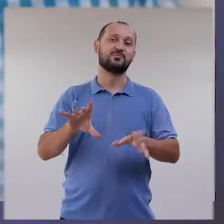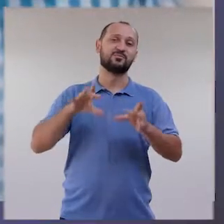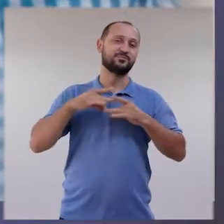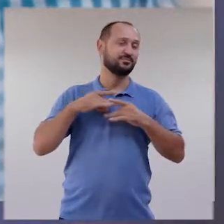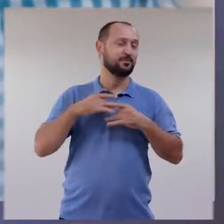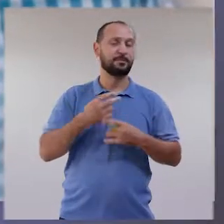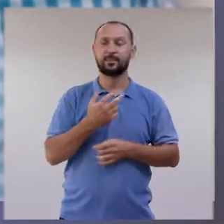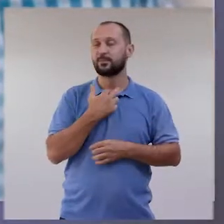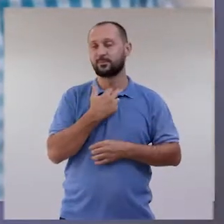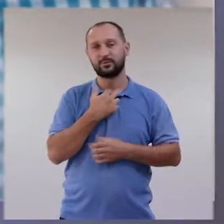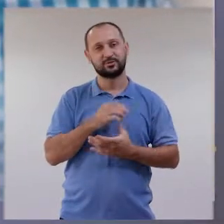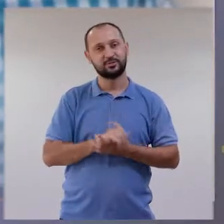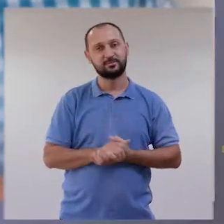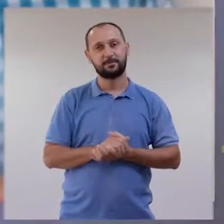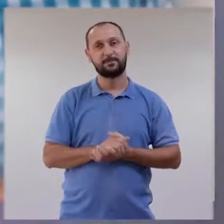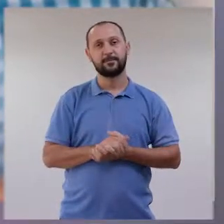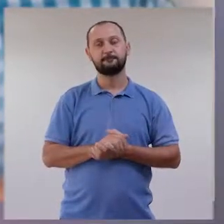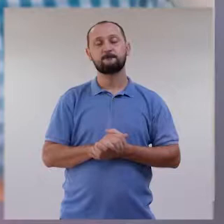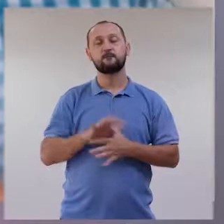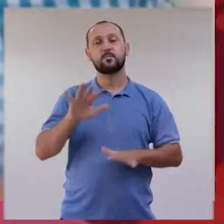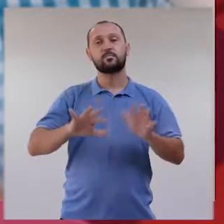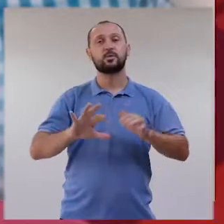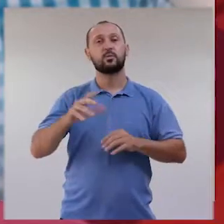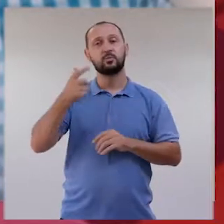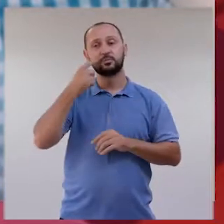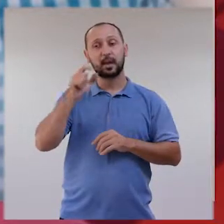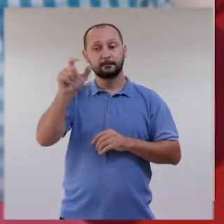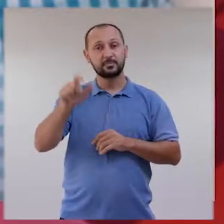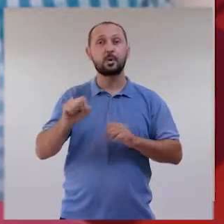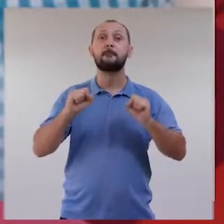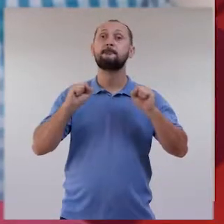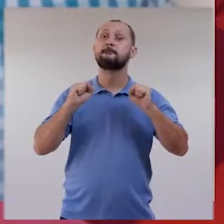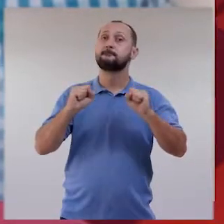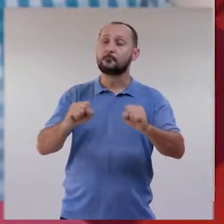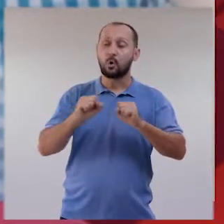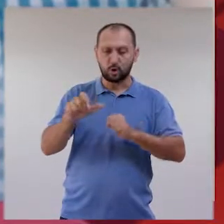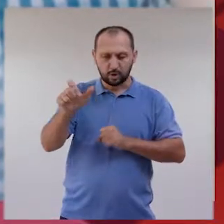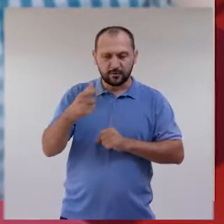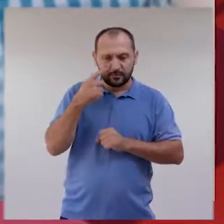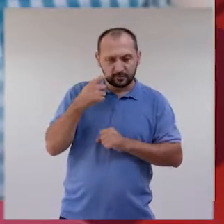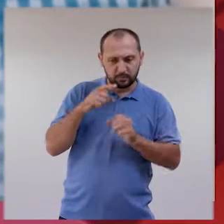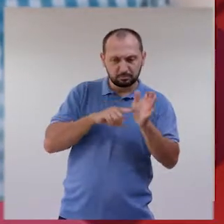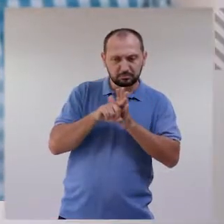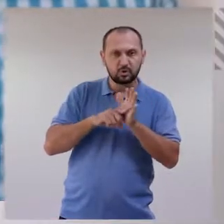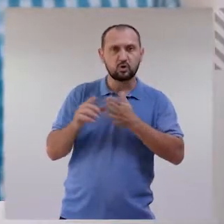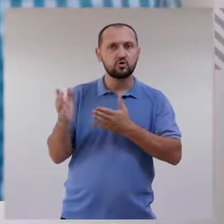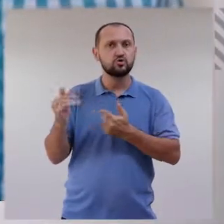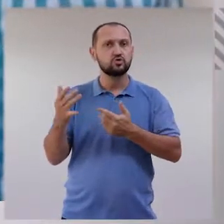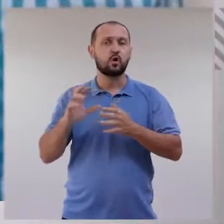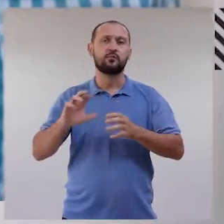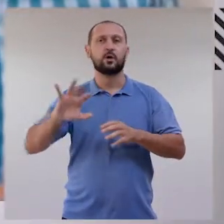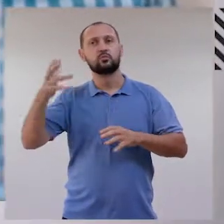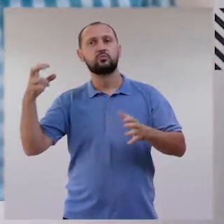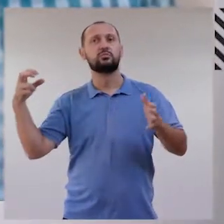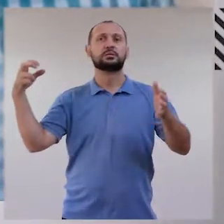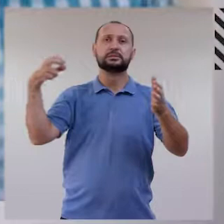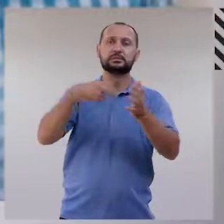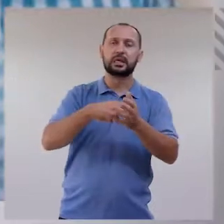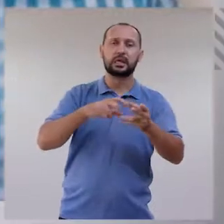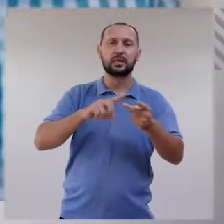né? Então, isso acaba que você, às vezes, tem um doador viável, um doador jovem, né, vítima